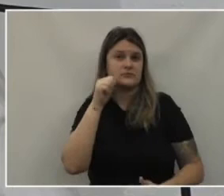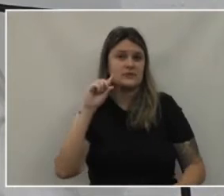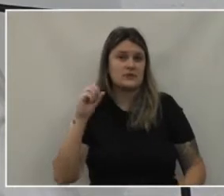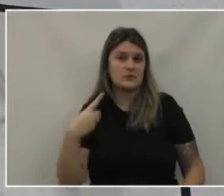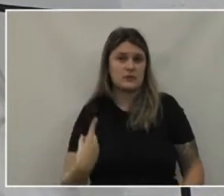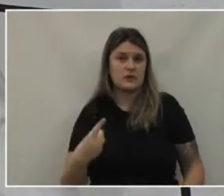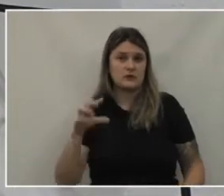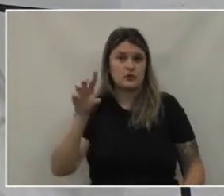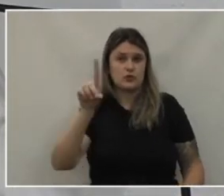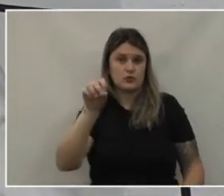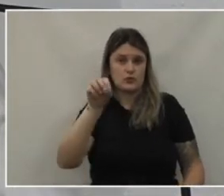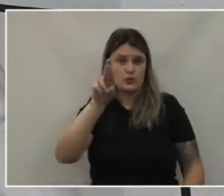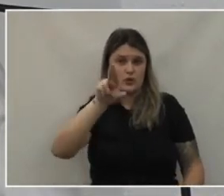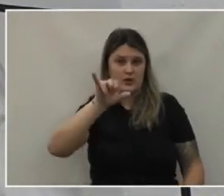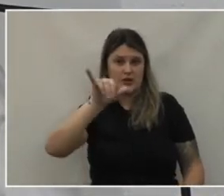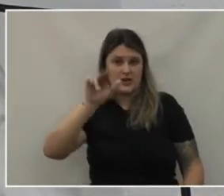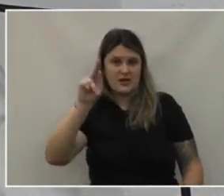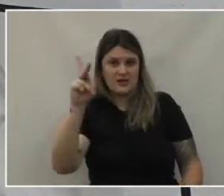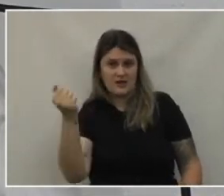professora Dorinha.